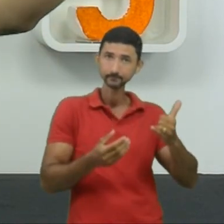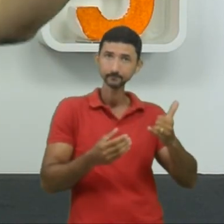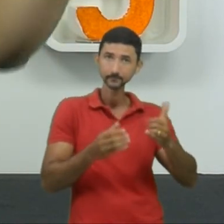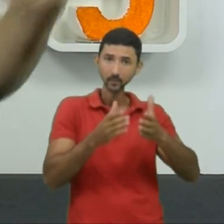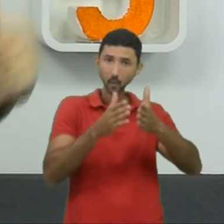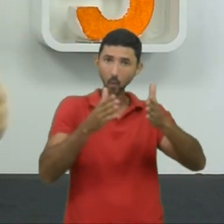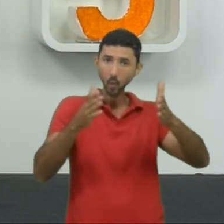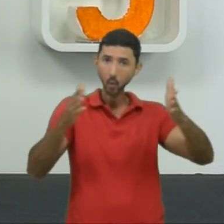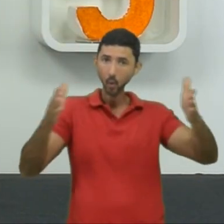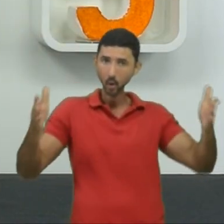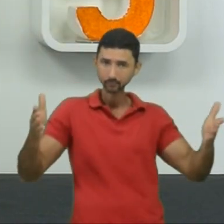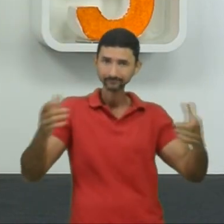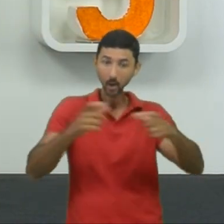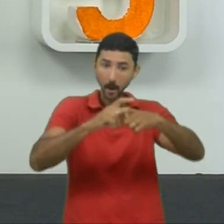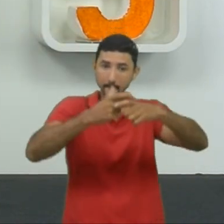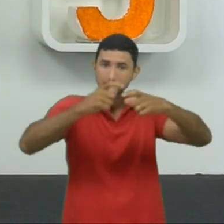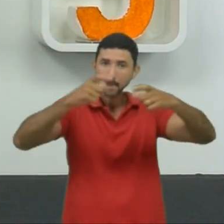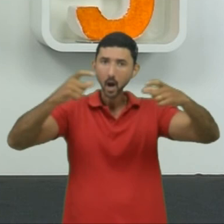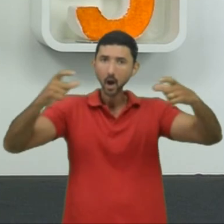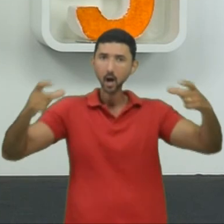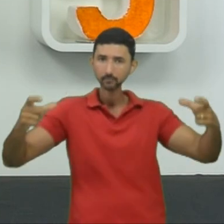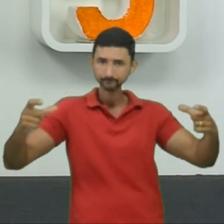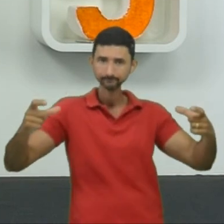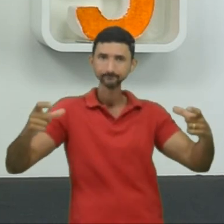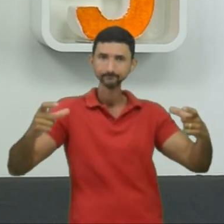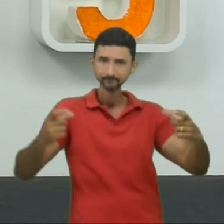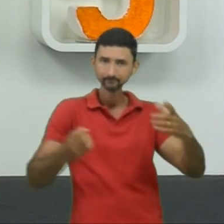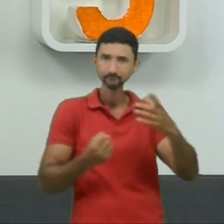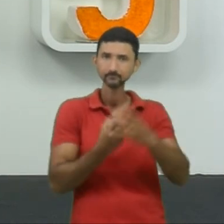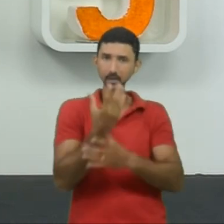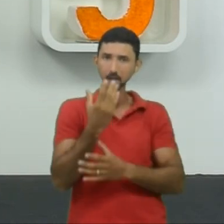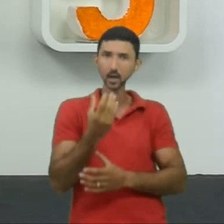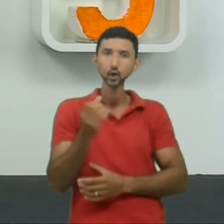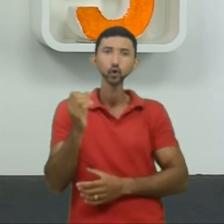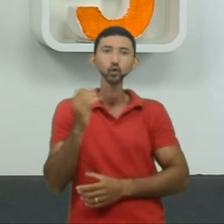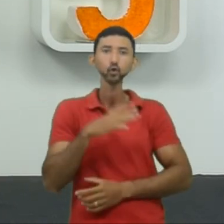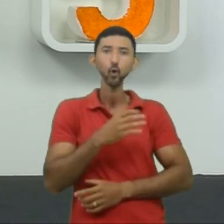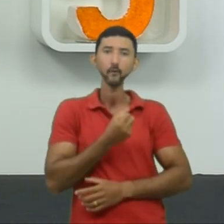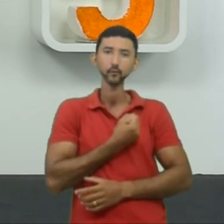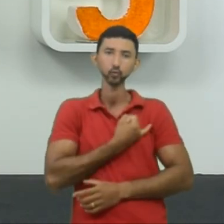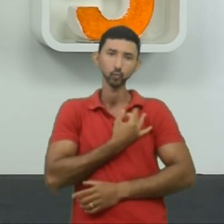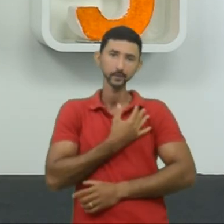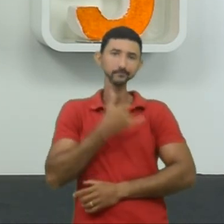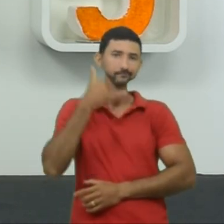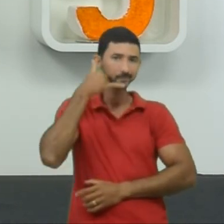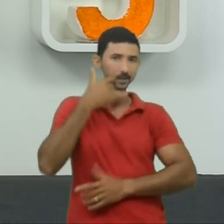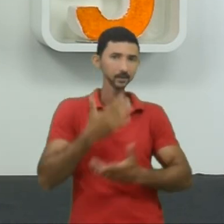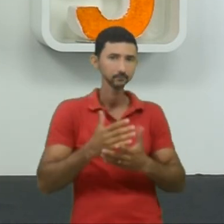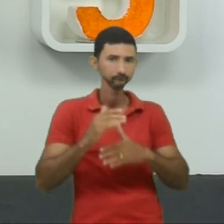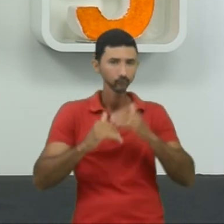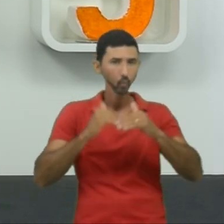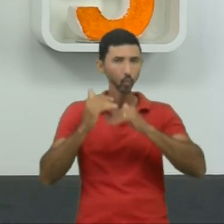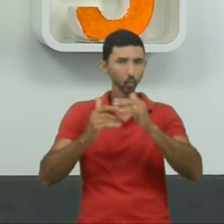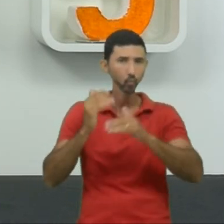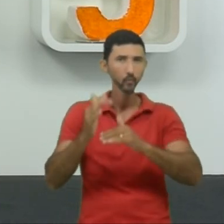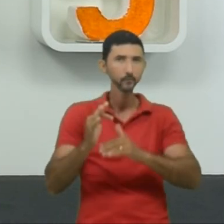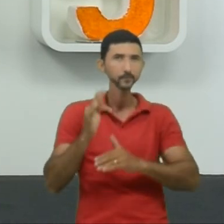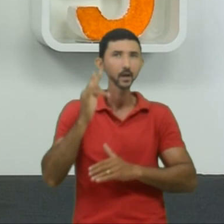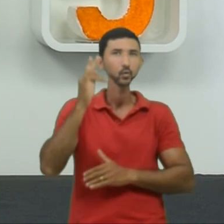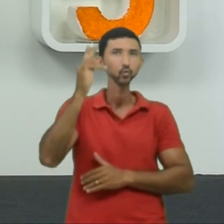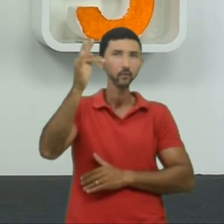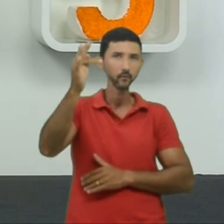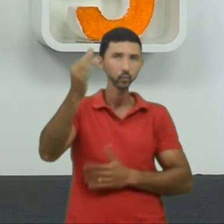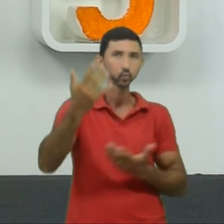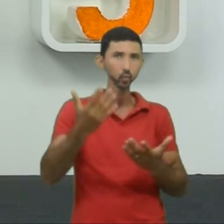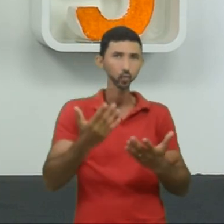essa. Aí sim, você poderia criar novos números de telefone tranquilamente. E isso no futuro, não